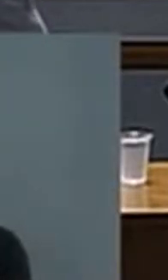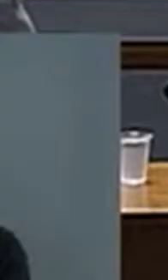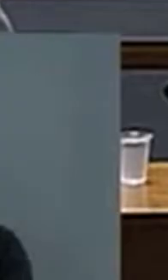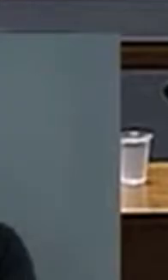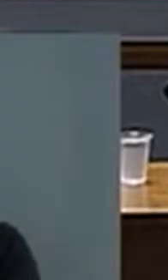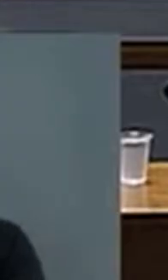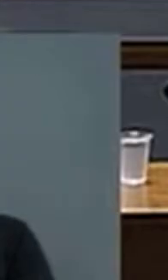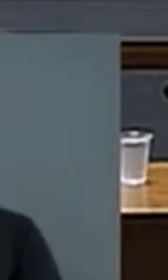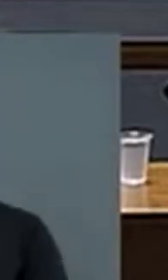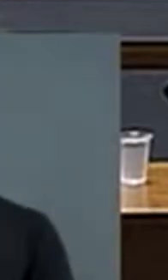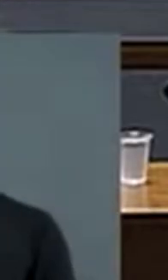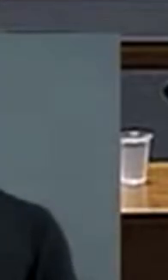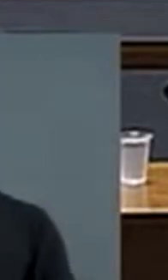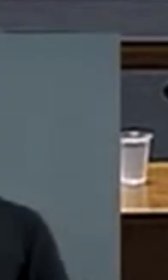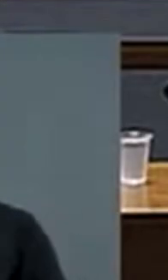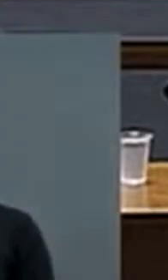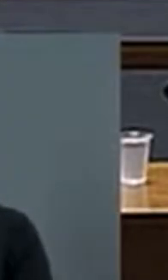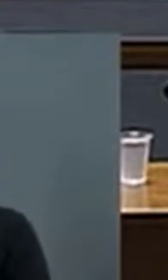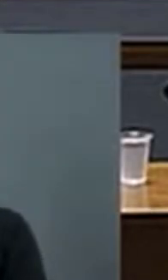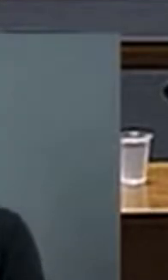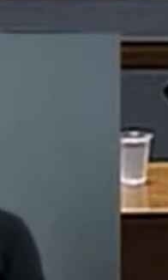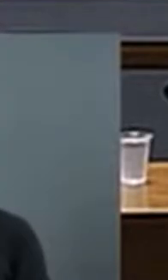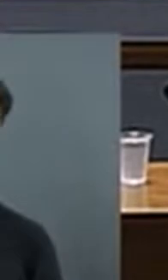da justiça, a imagem